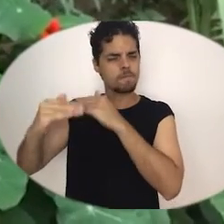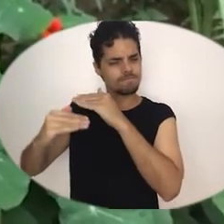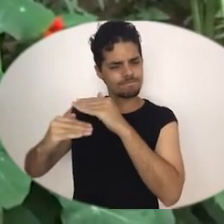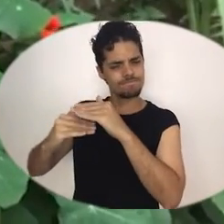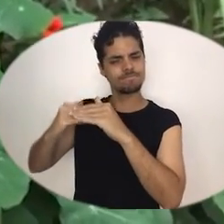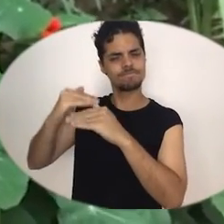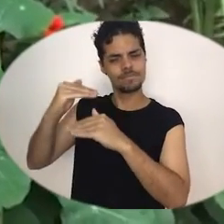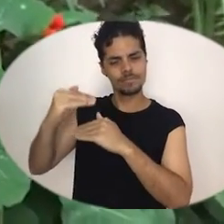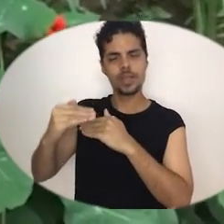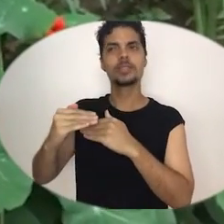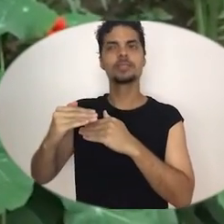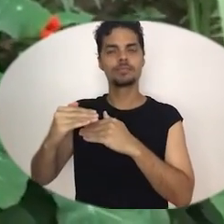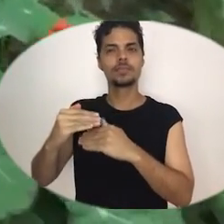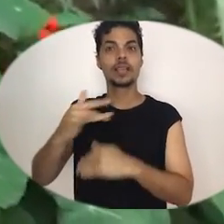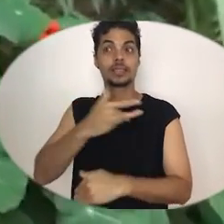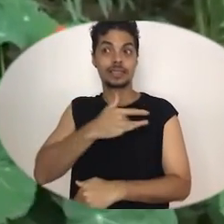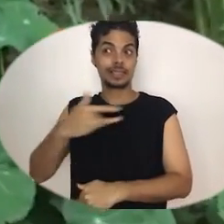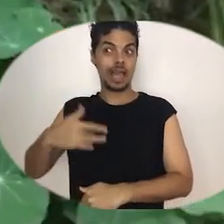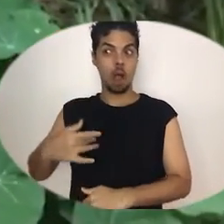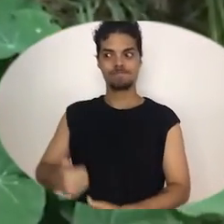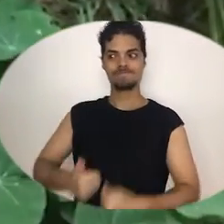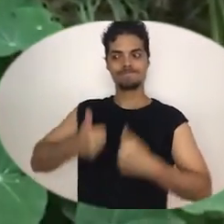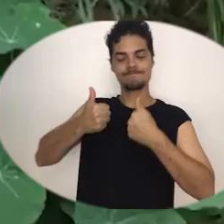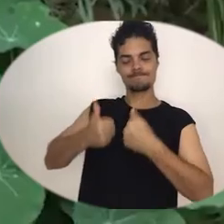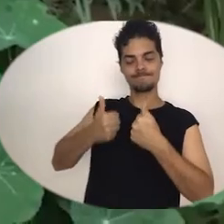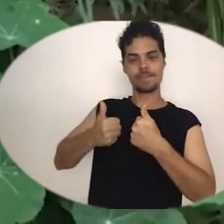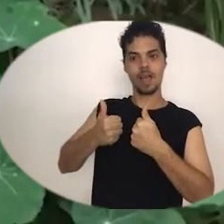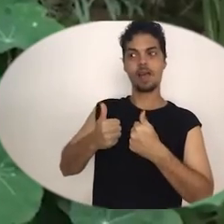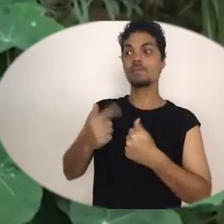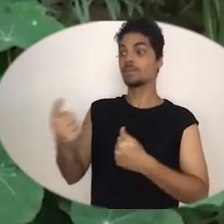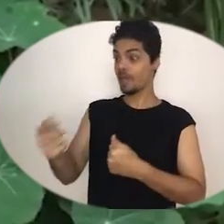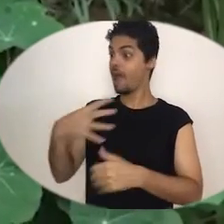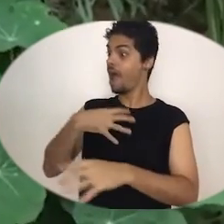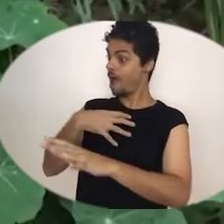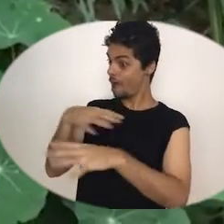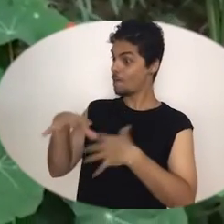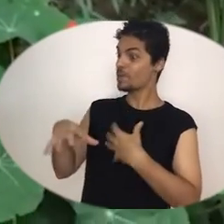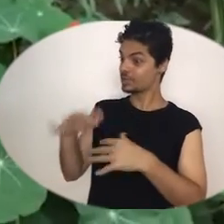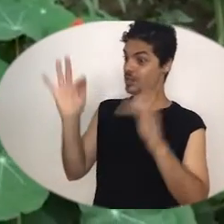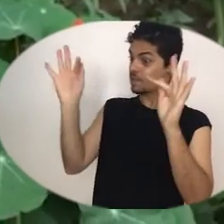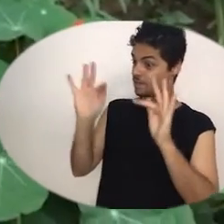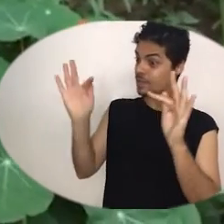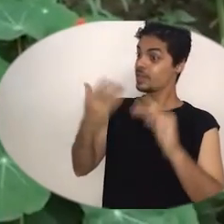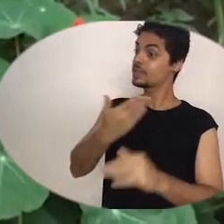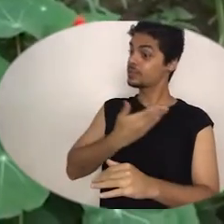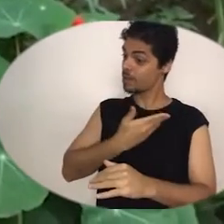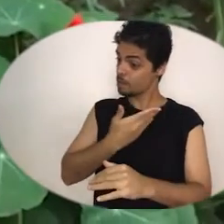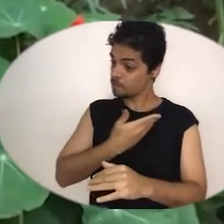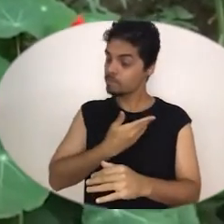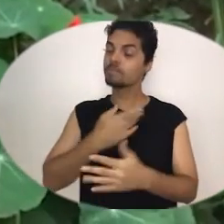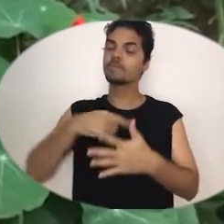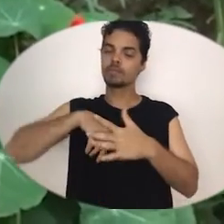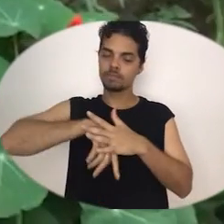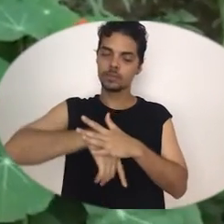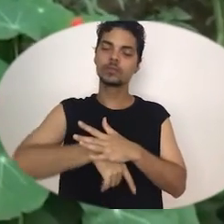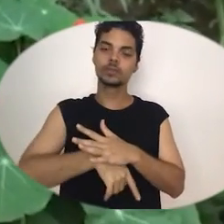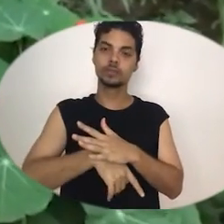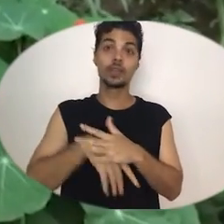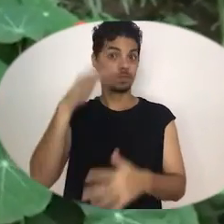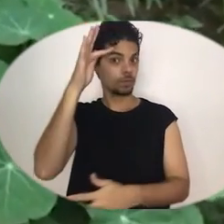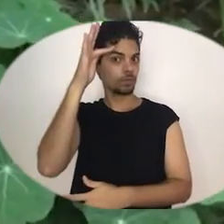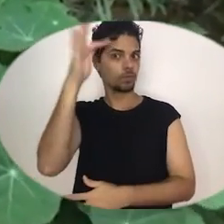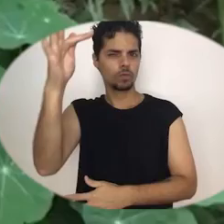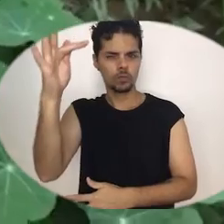construir relações saudáveis, relações de empatia, relações solidárias,